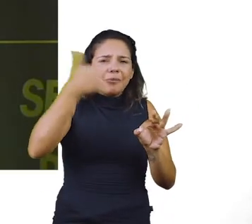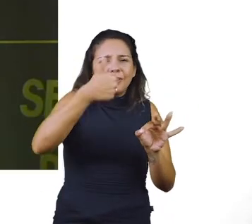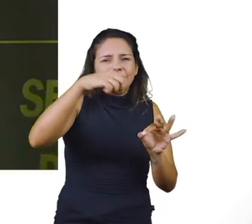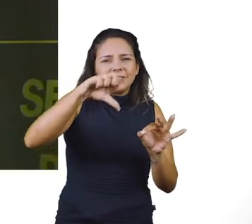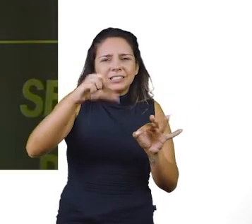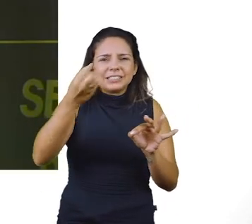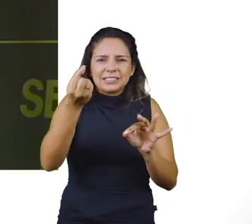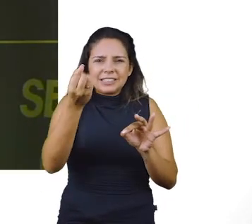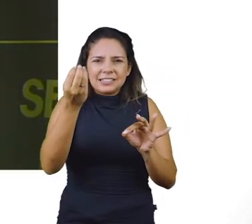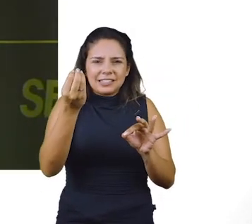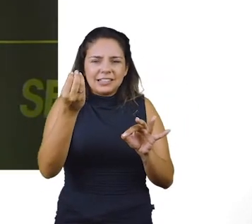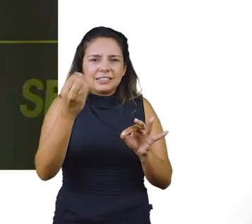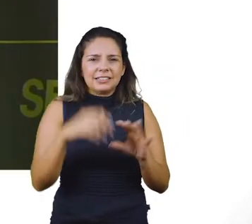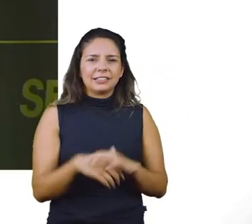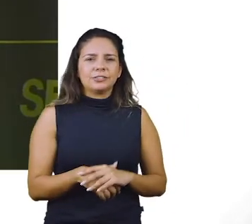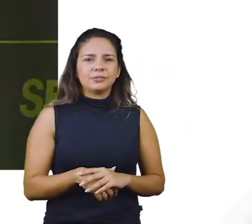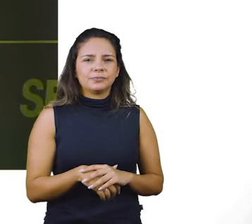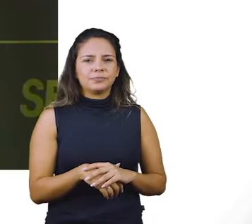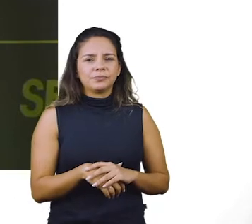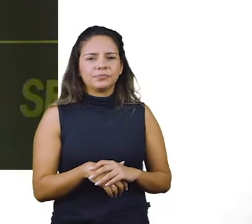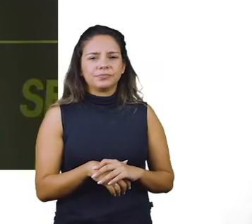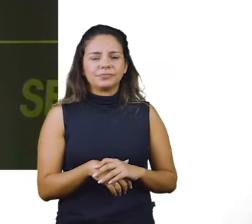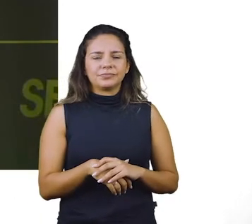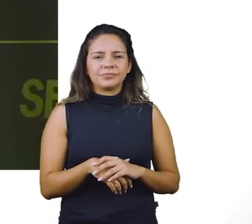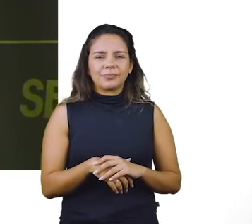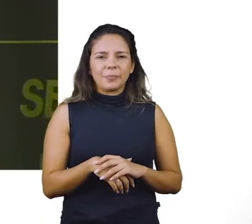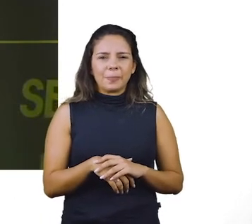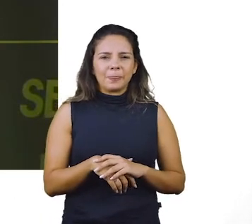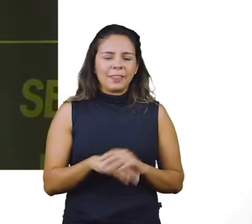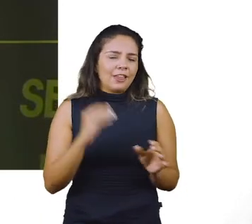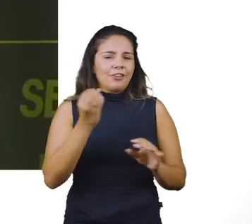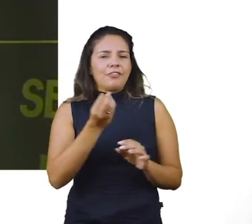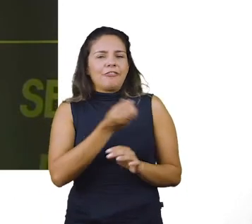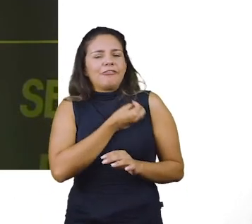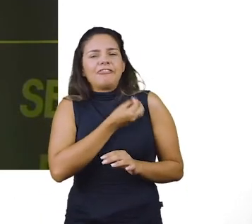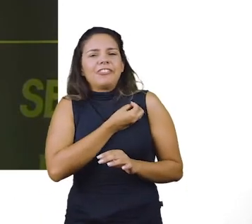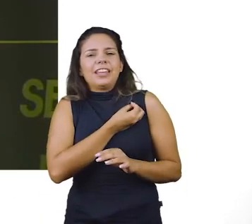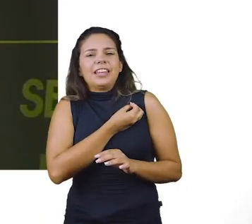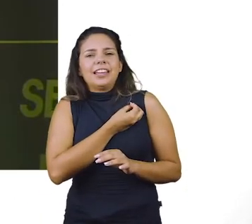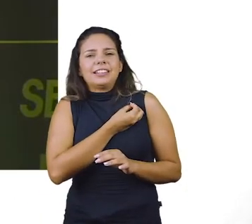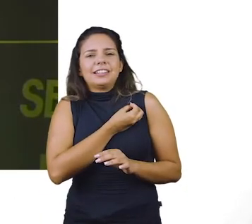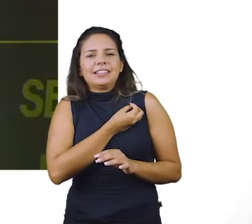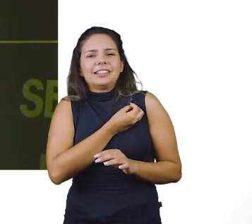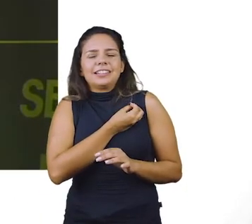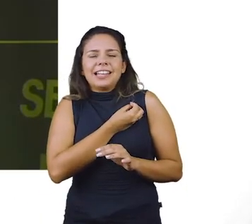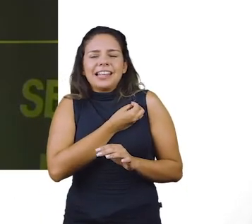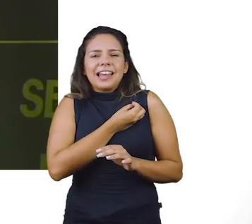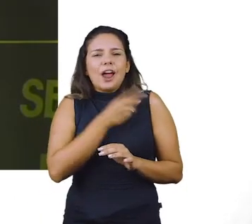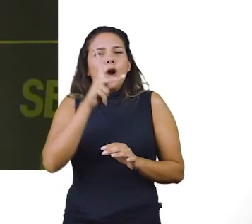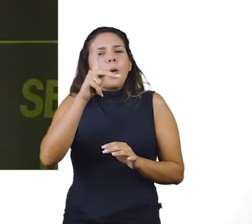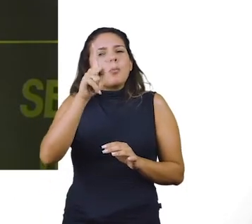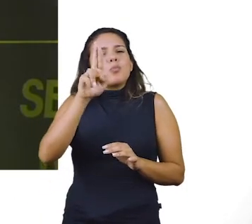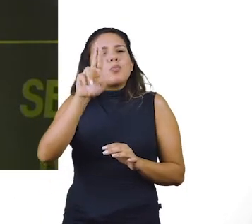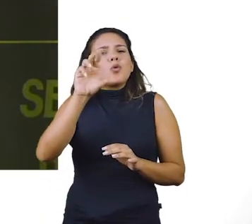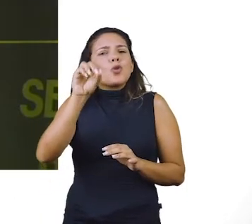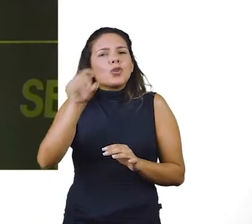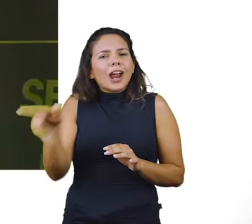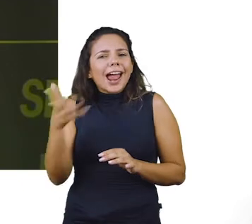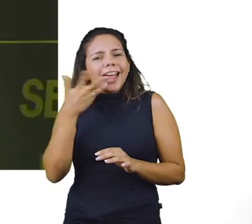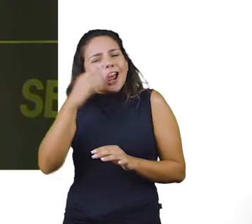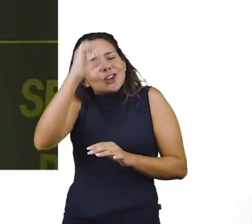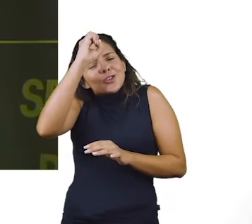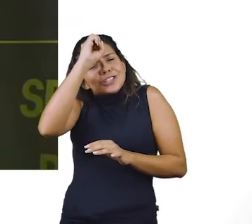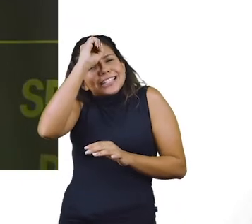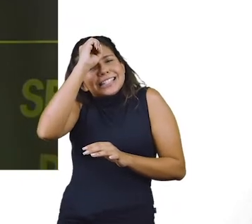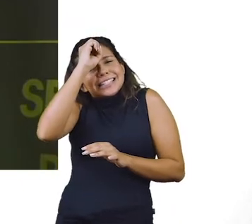menino ante aquelas perplexidades da vida, da pureza, das brincadeiras, mas também